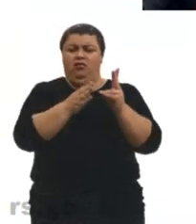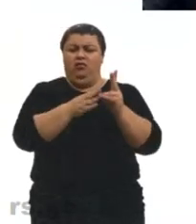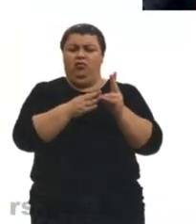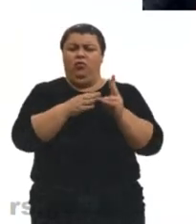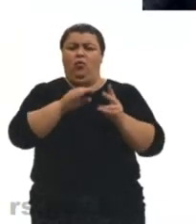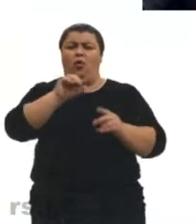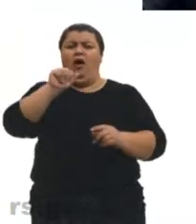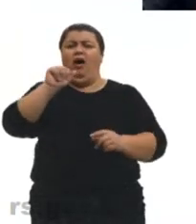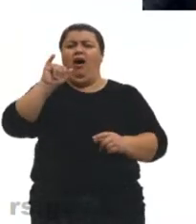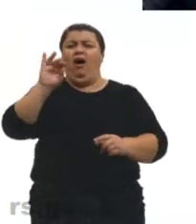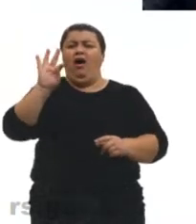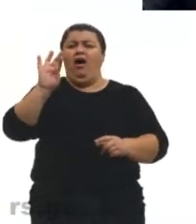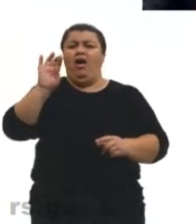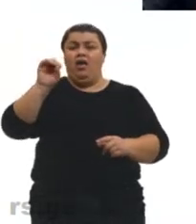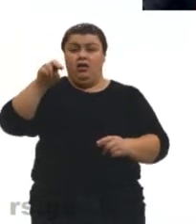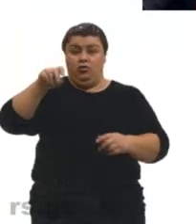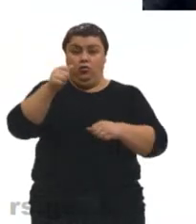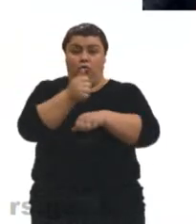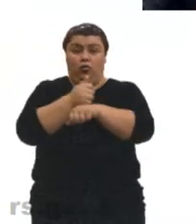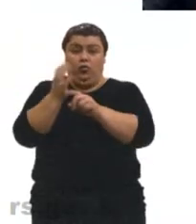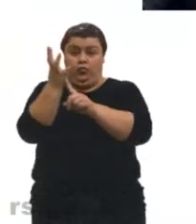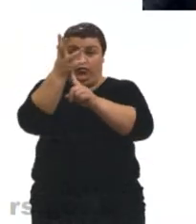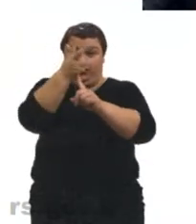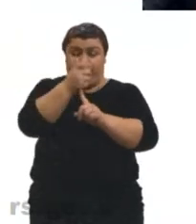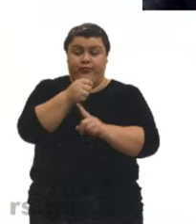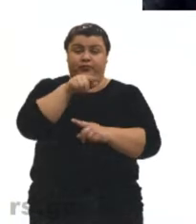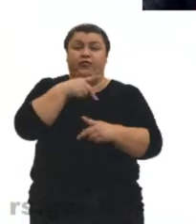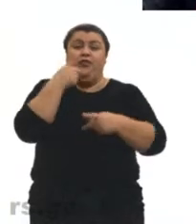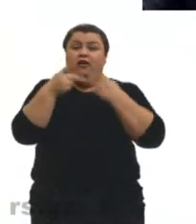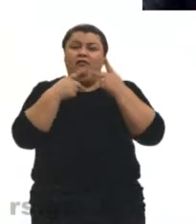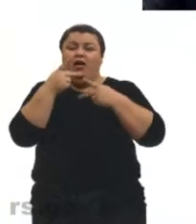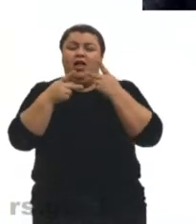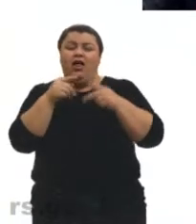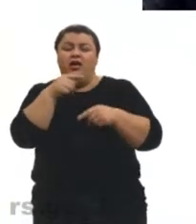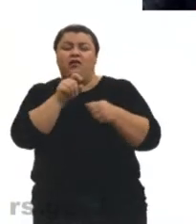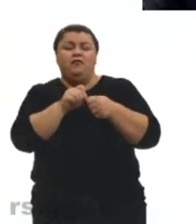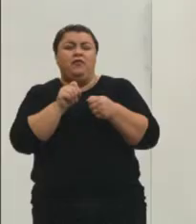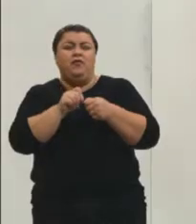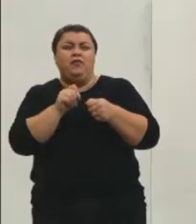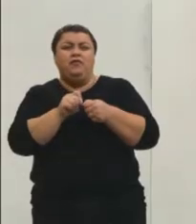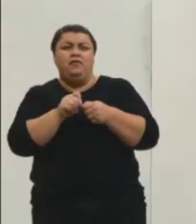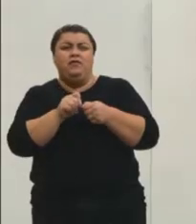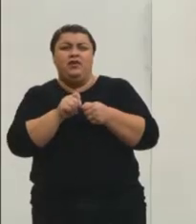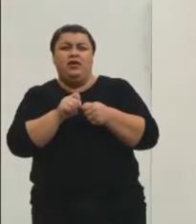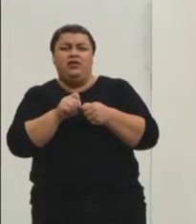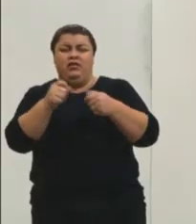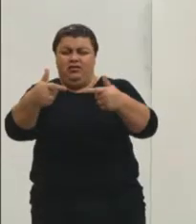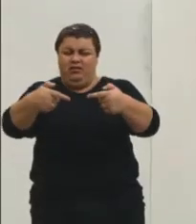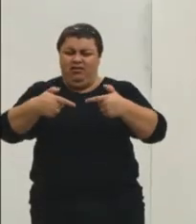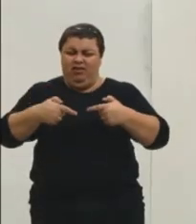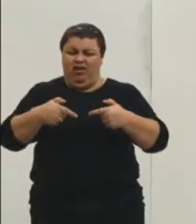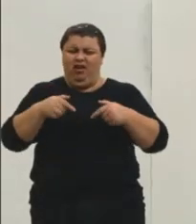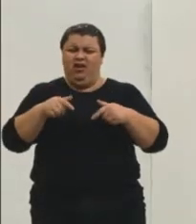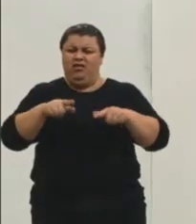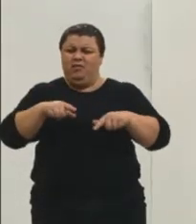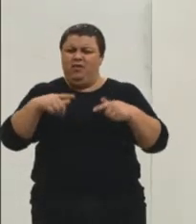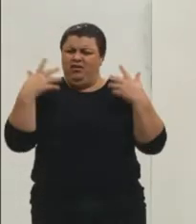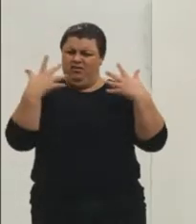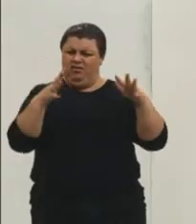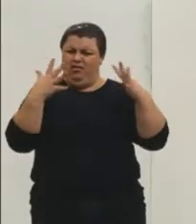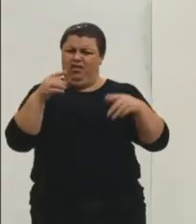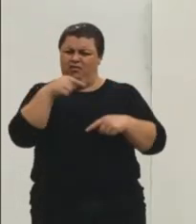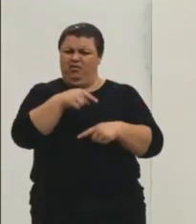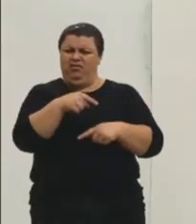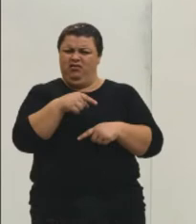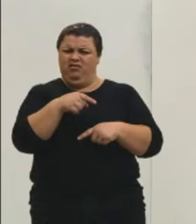guerra desde 1500 Então esse é um monumento que celebra Essa guerra e celebra essa matança de uma